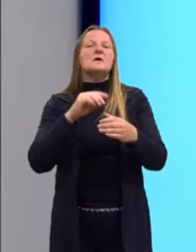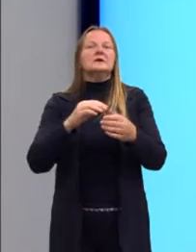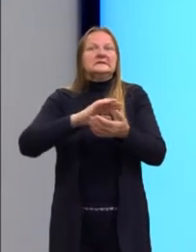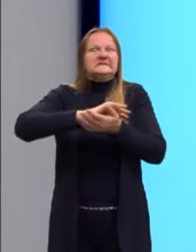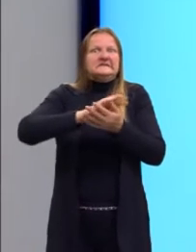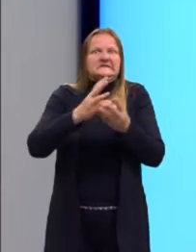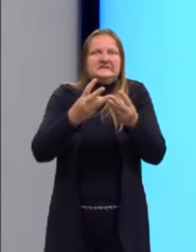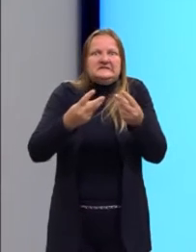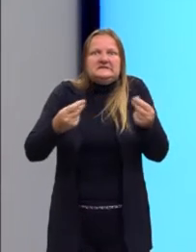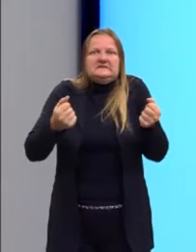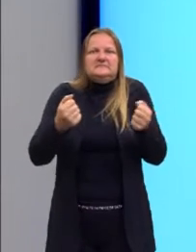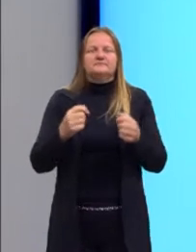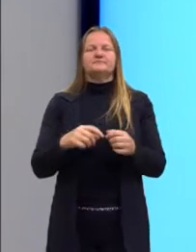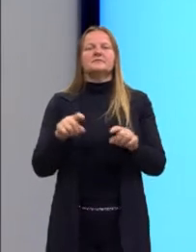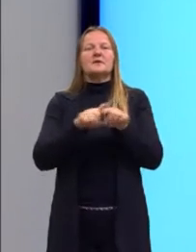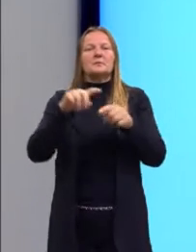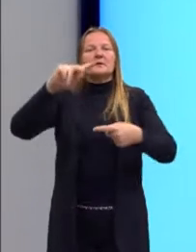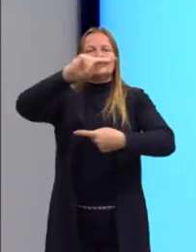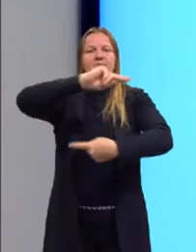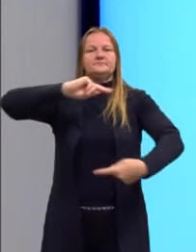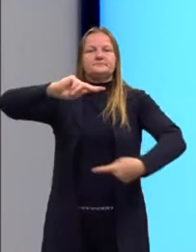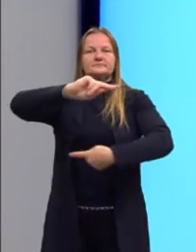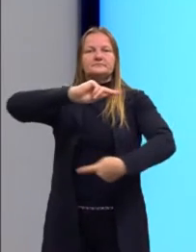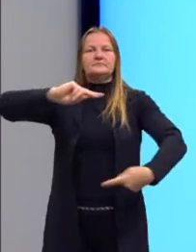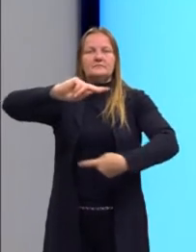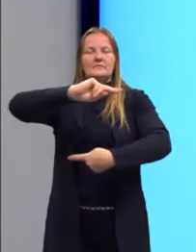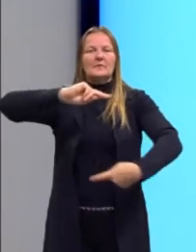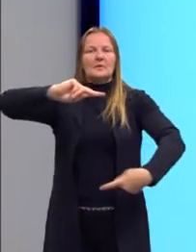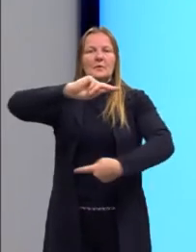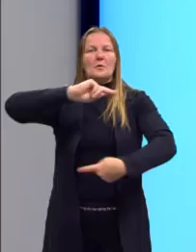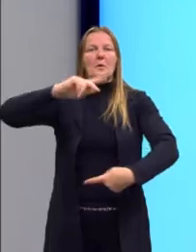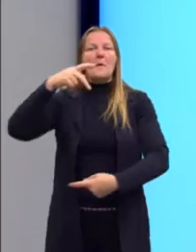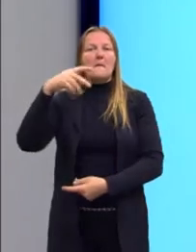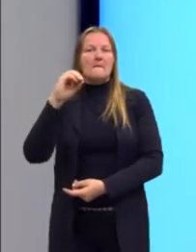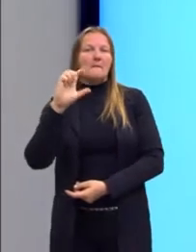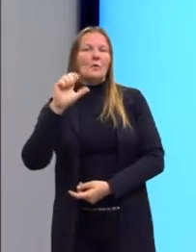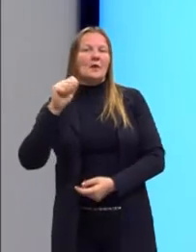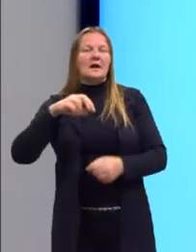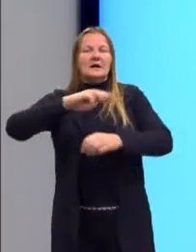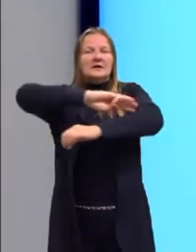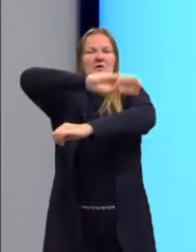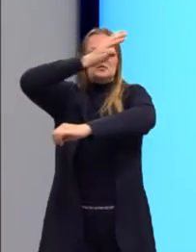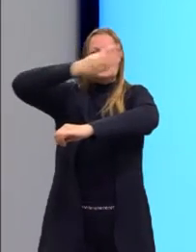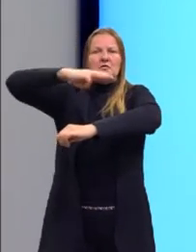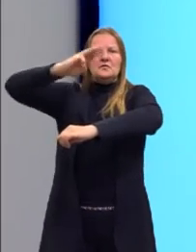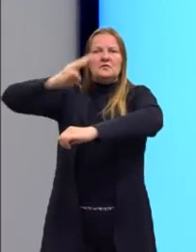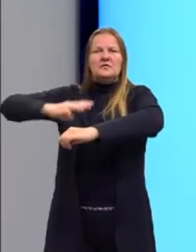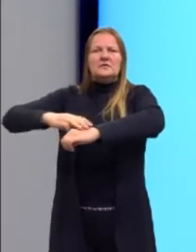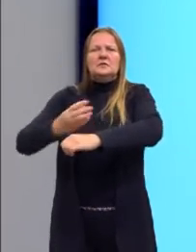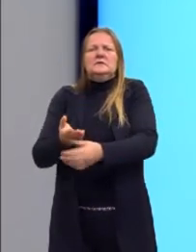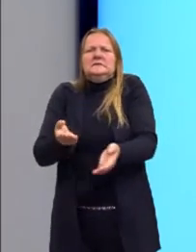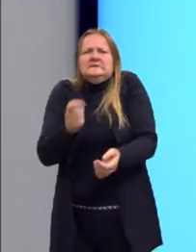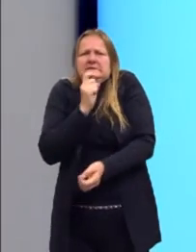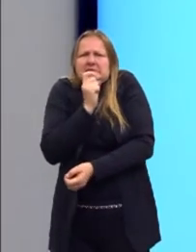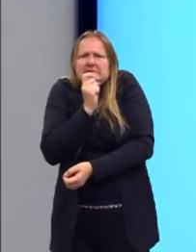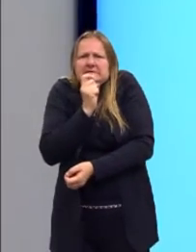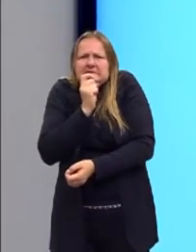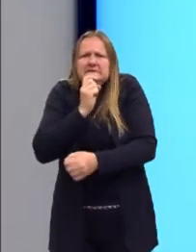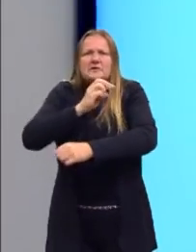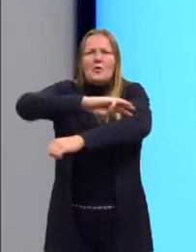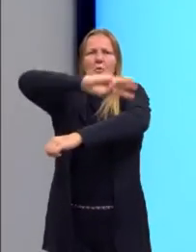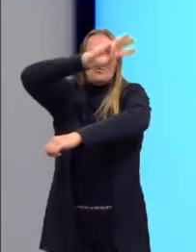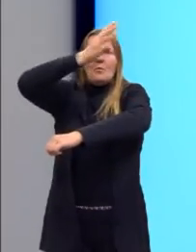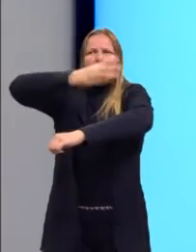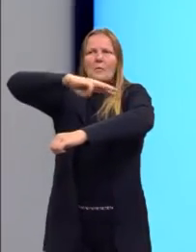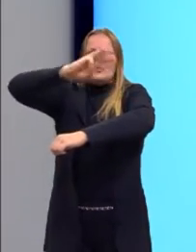tá clima polar clima temperado né frio de montanha Nossa em ó nós temos os frios de